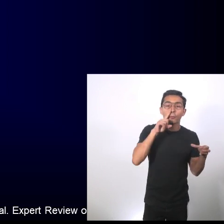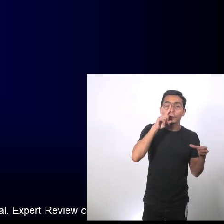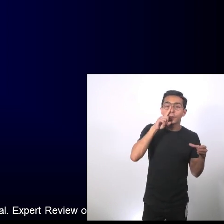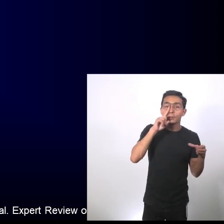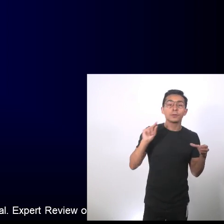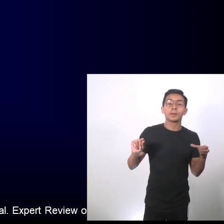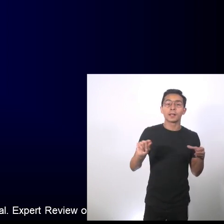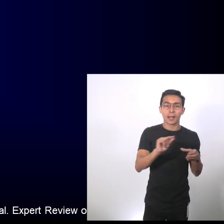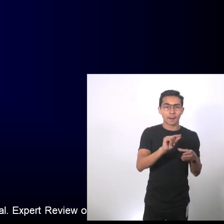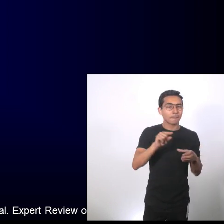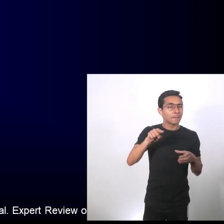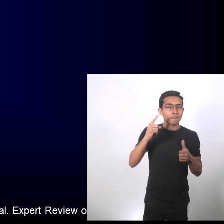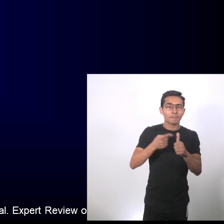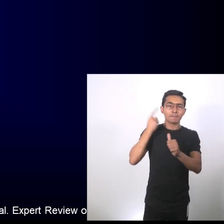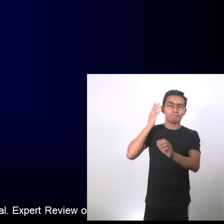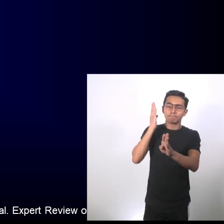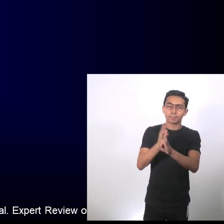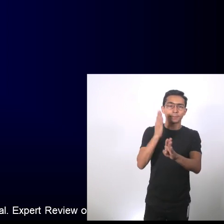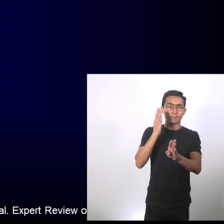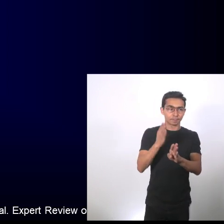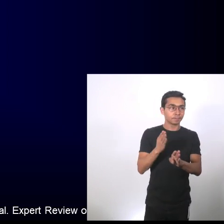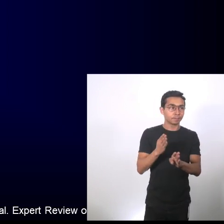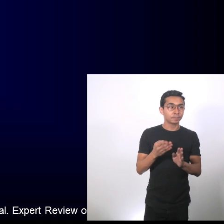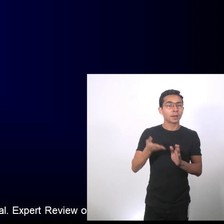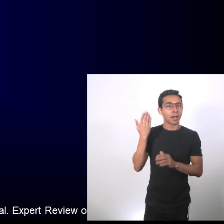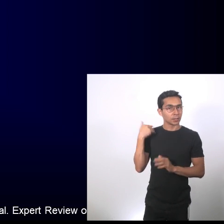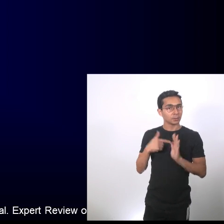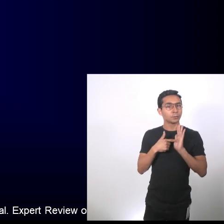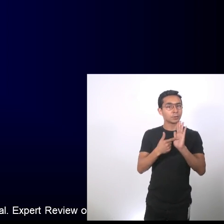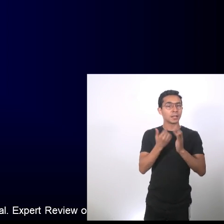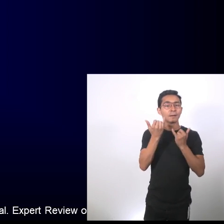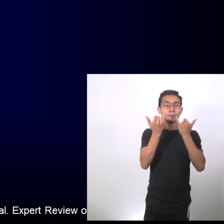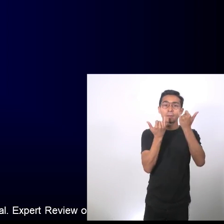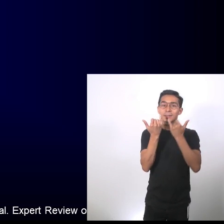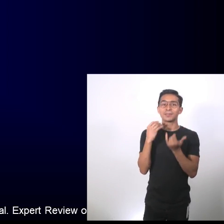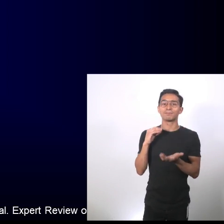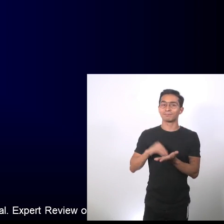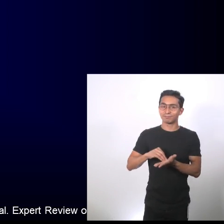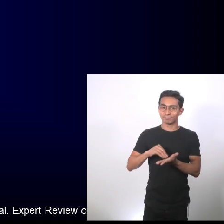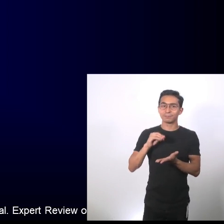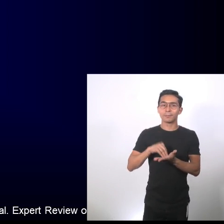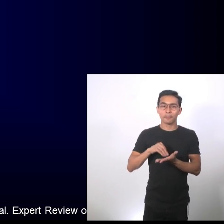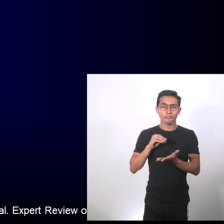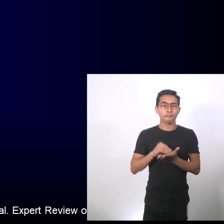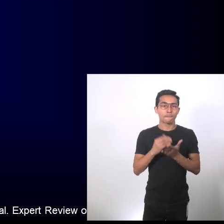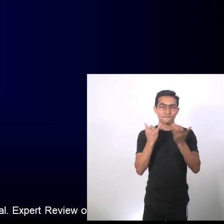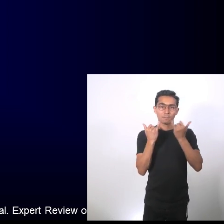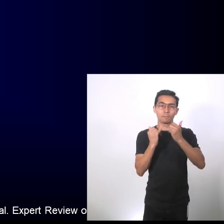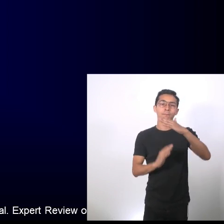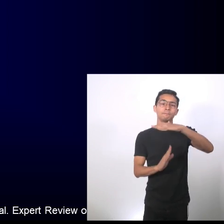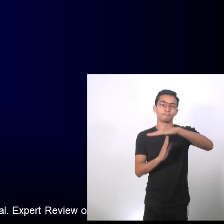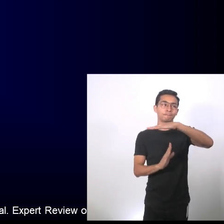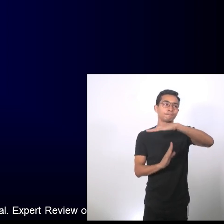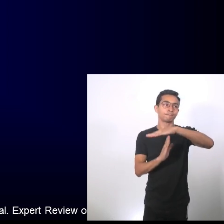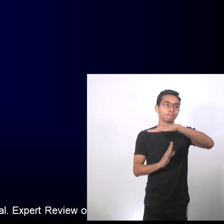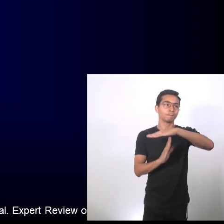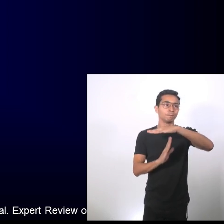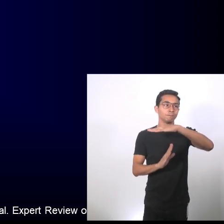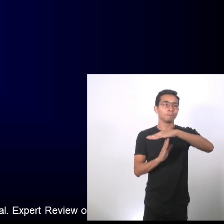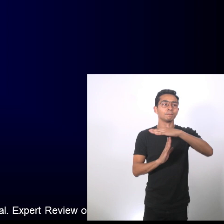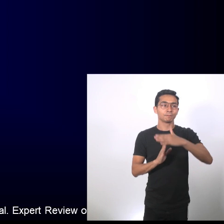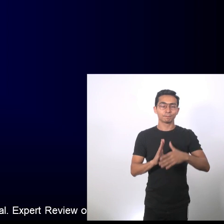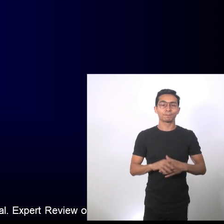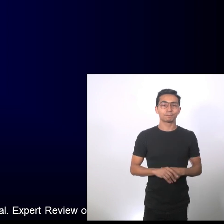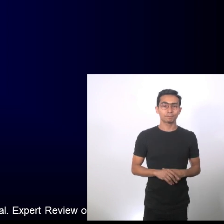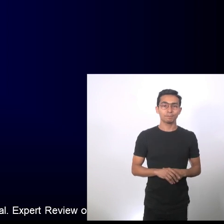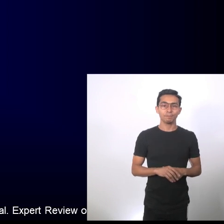né, lá em cima, que os dados são absolutamente limitados e basicamente fruto da experiência